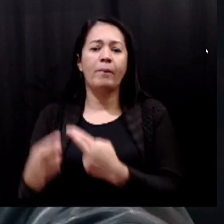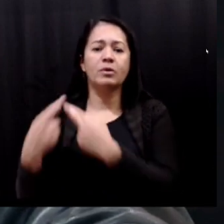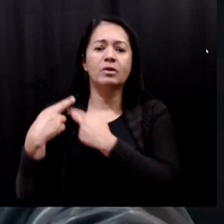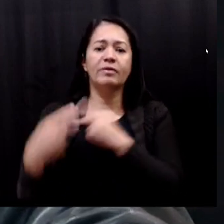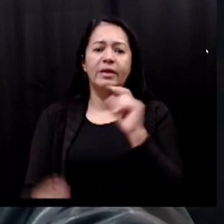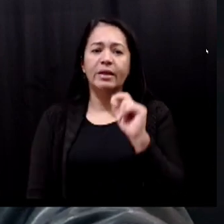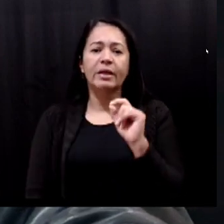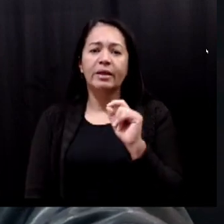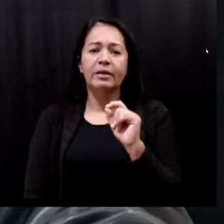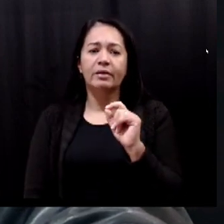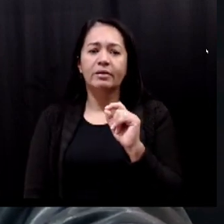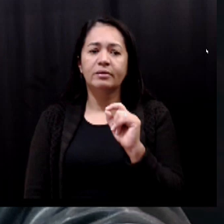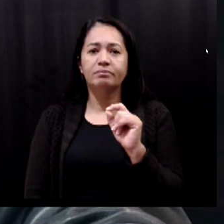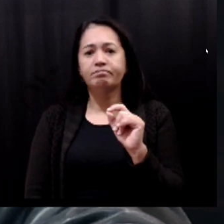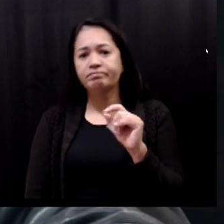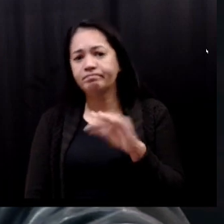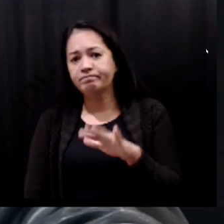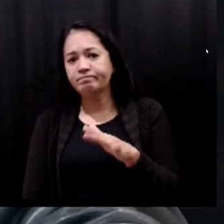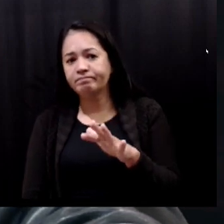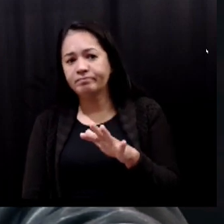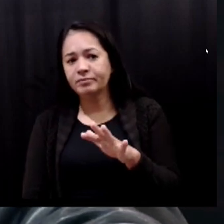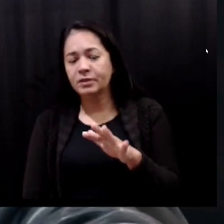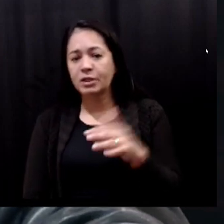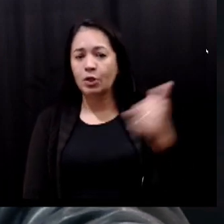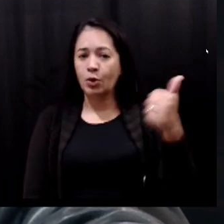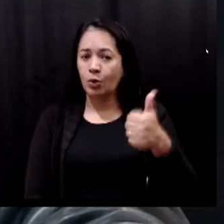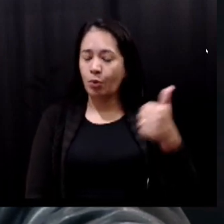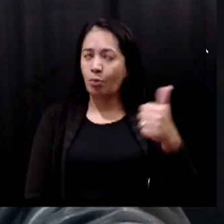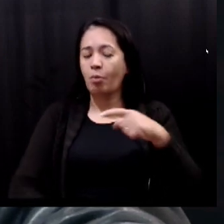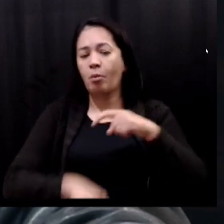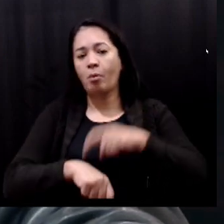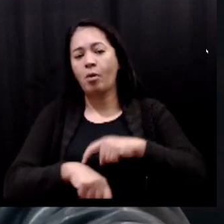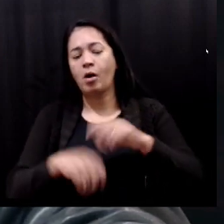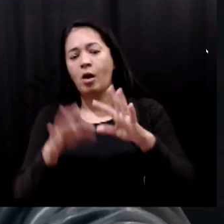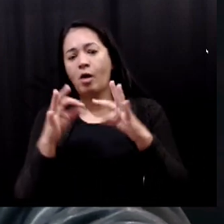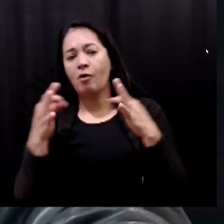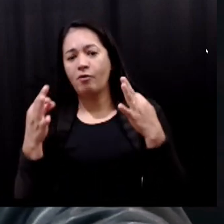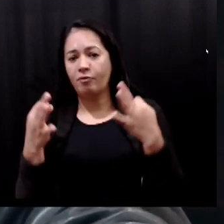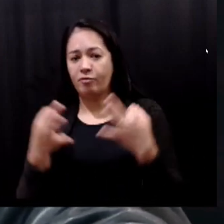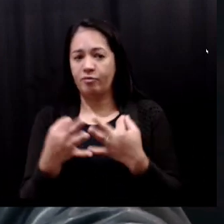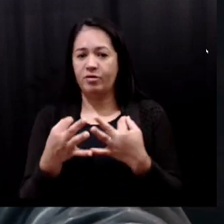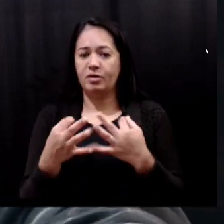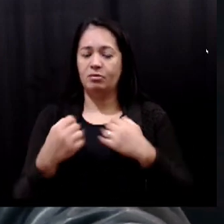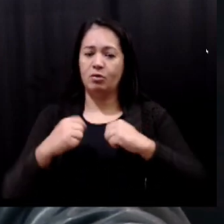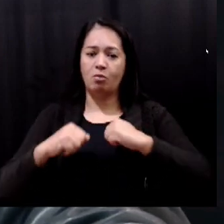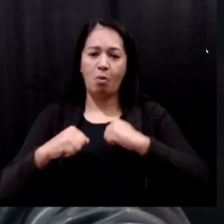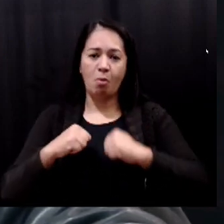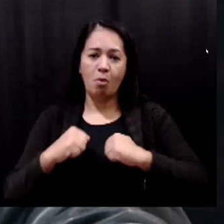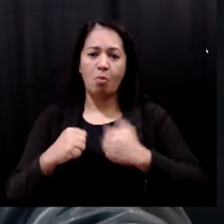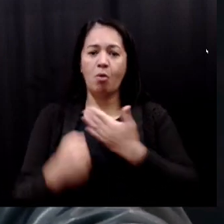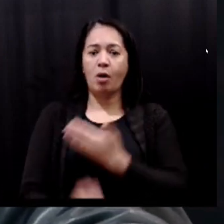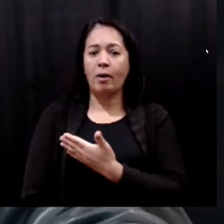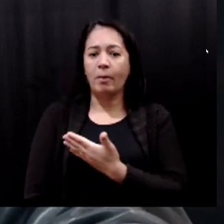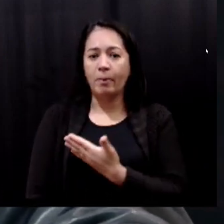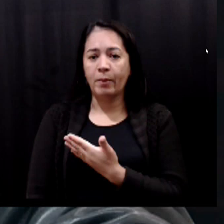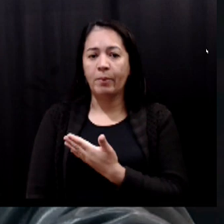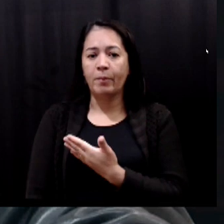geral, num primeiro momento, familiares se mobilizam, amigos, né?